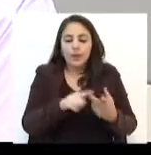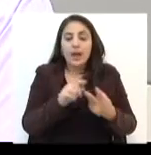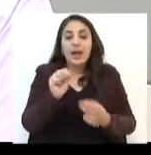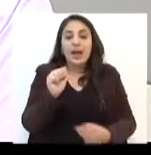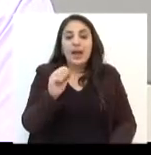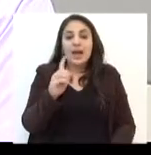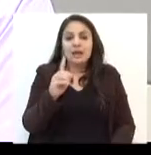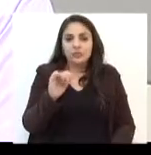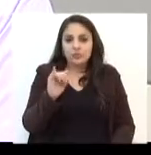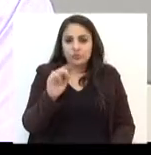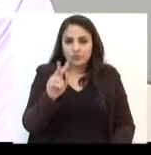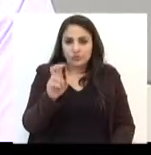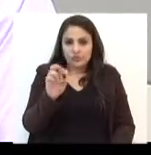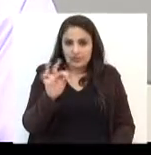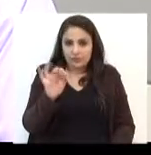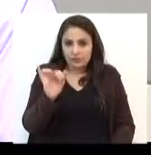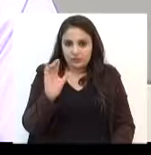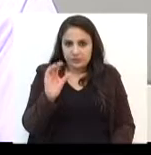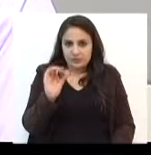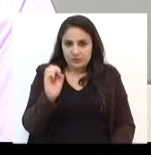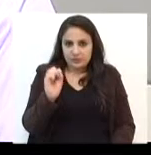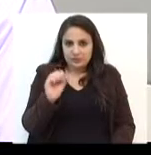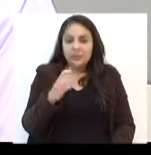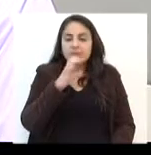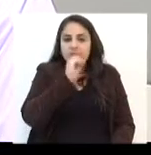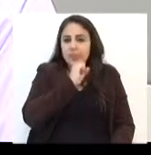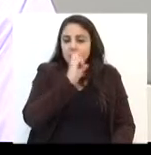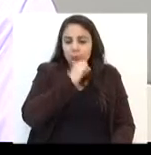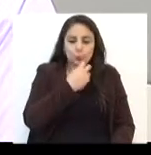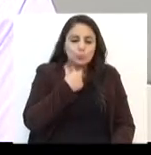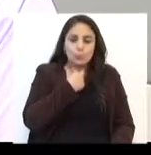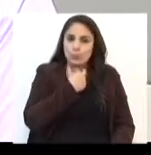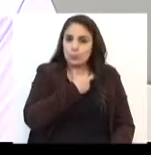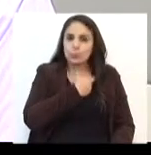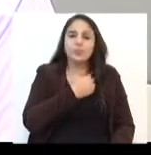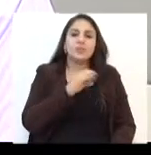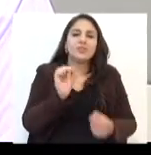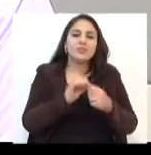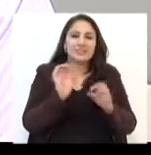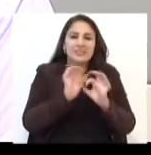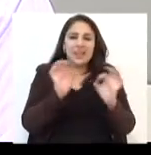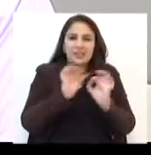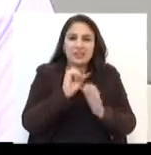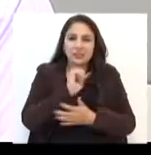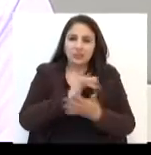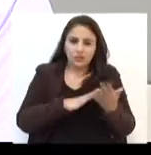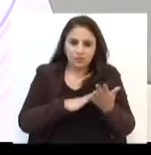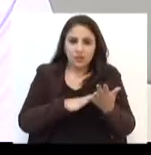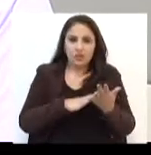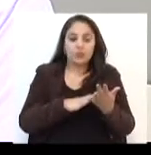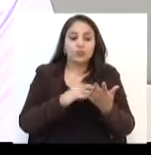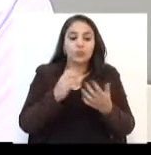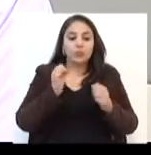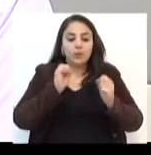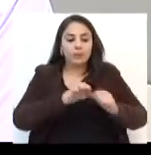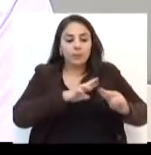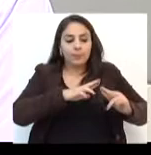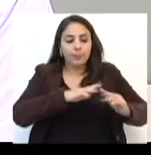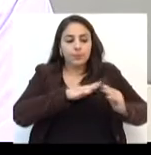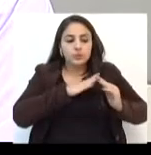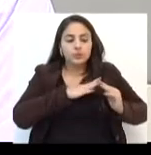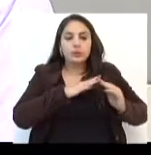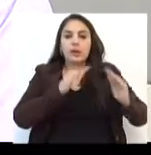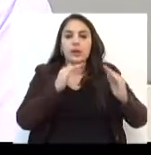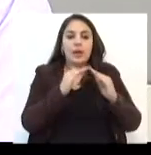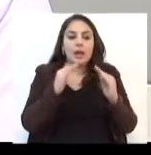que no sábado, né, eles não poderiam desenvolver atividades a não ser estarem recolhidos em suas